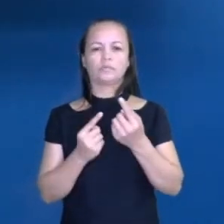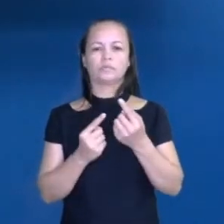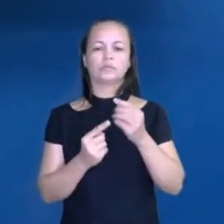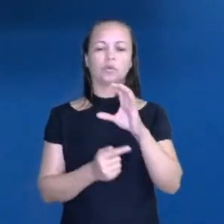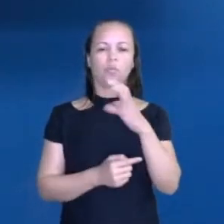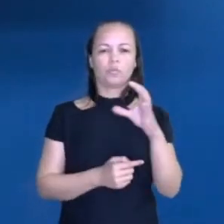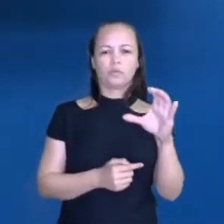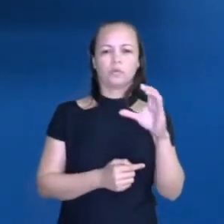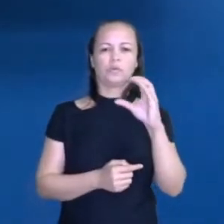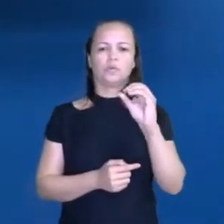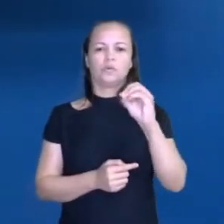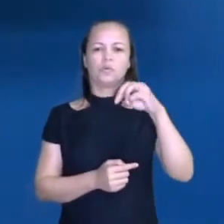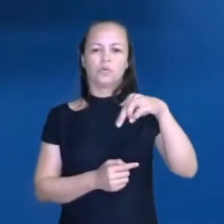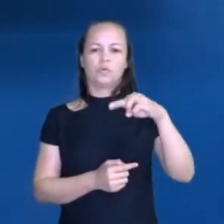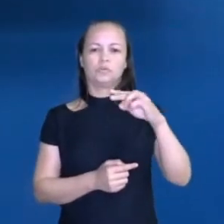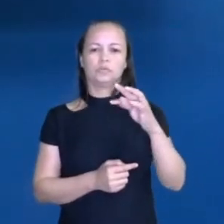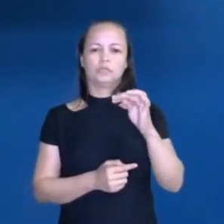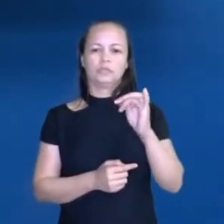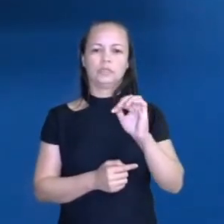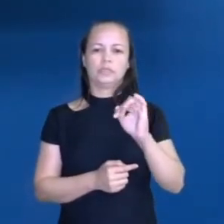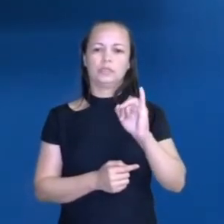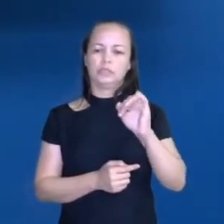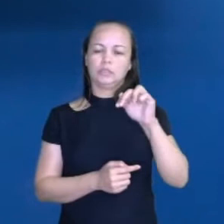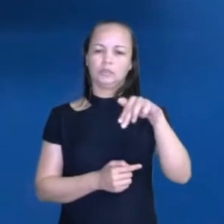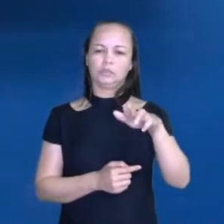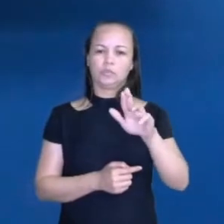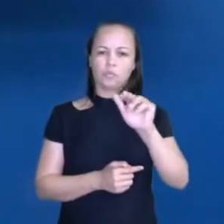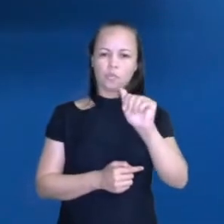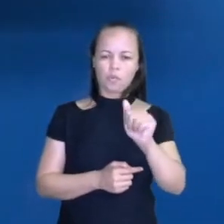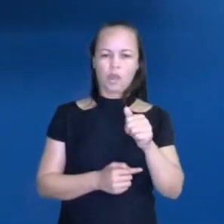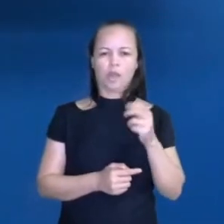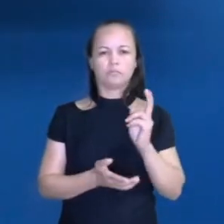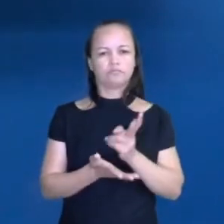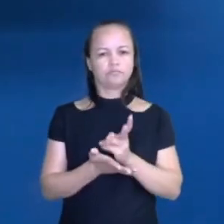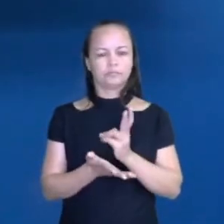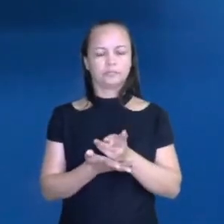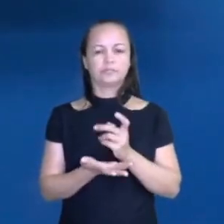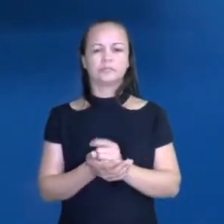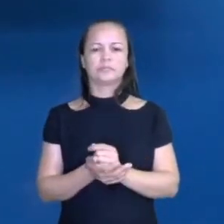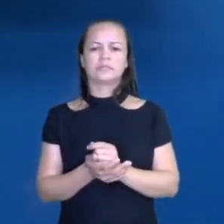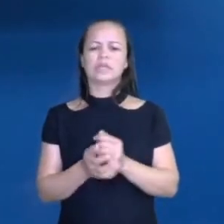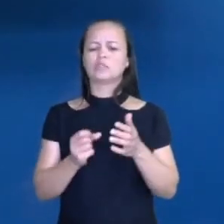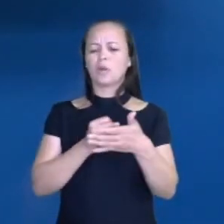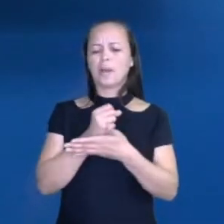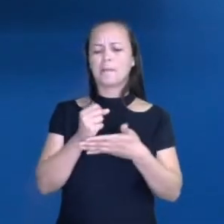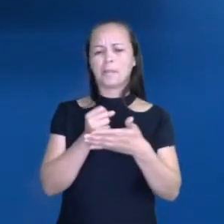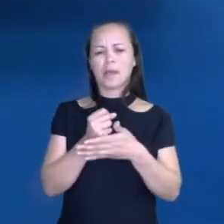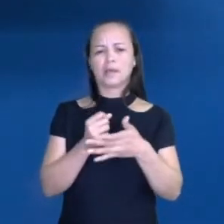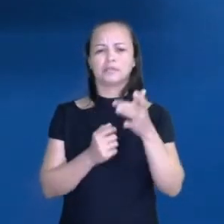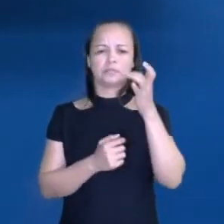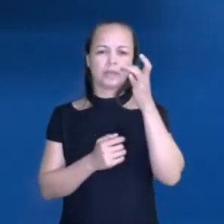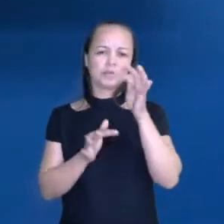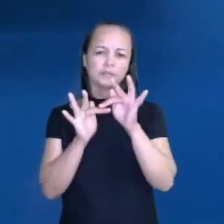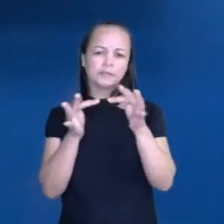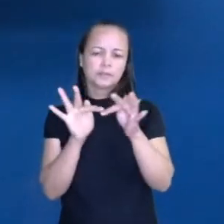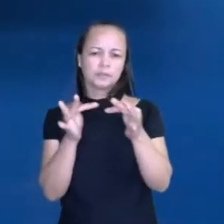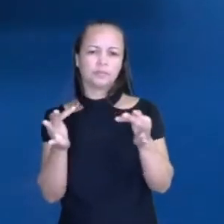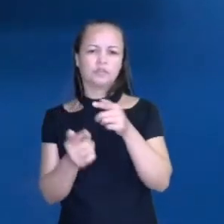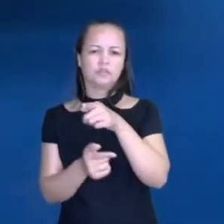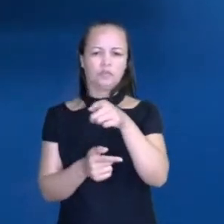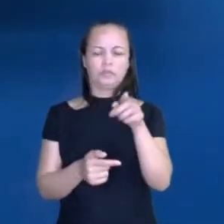corrente curtindo é só ainda vem daqui a pouco é só uma base de admissível porque você consegue entender